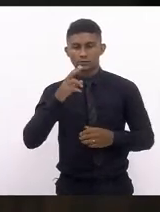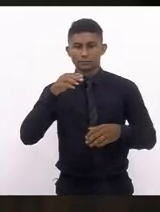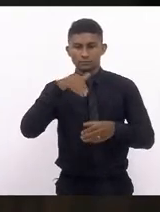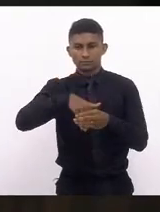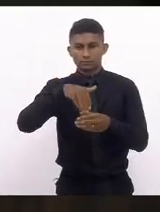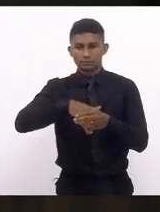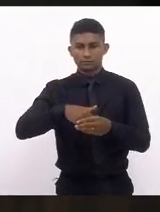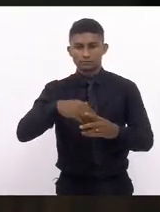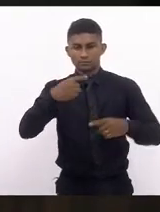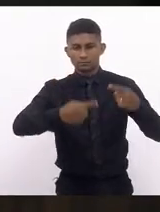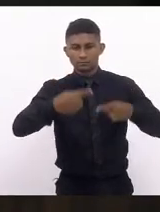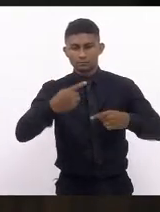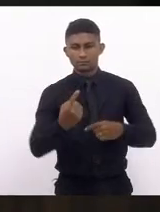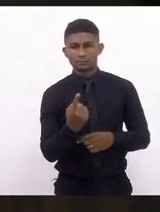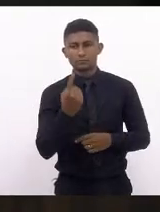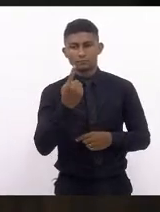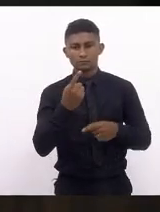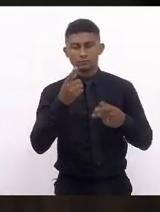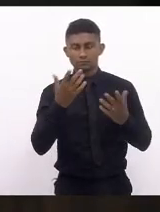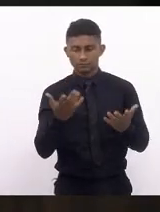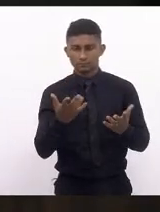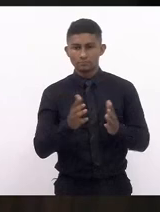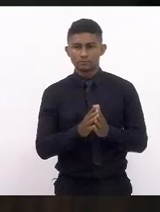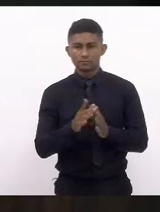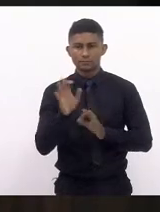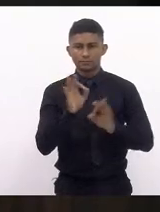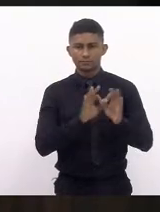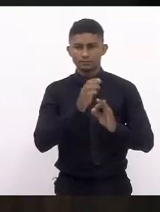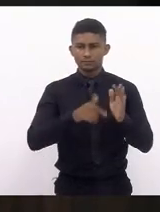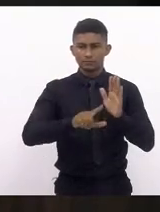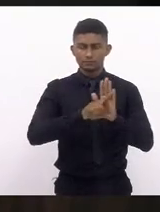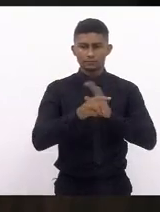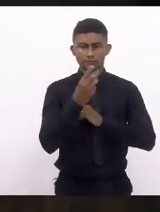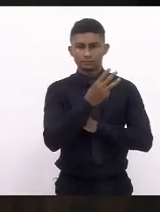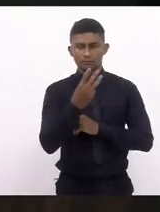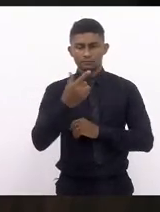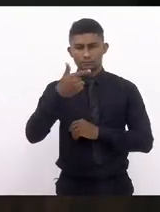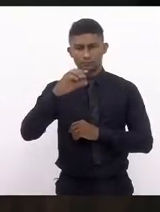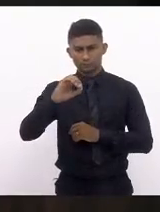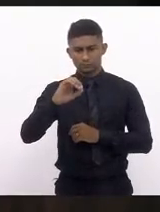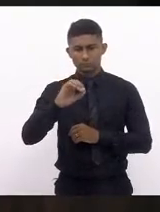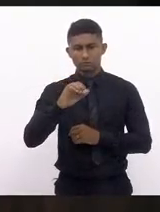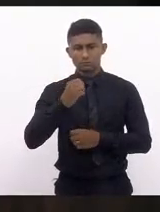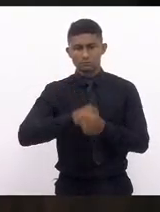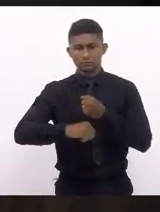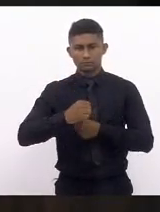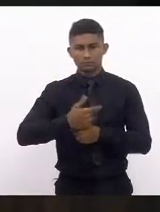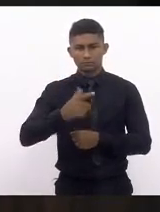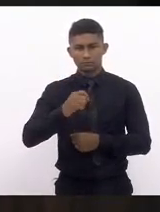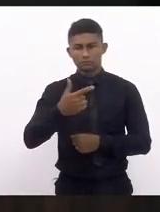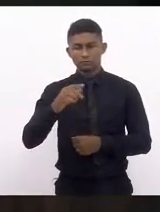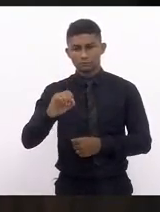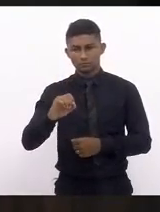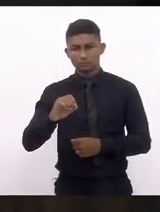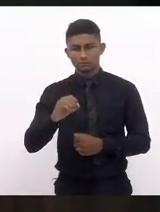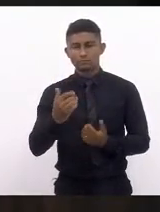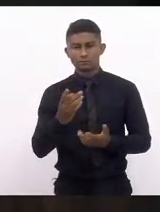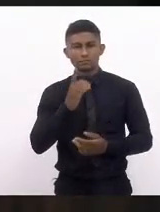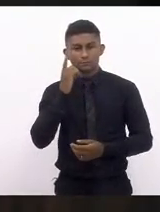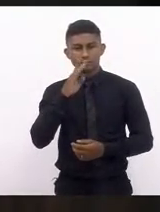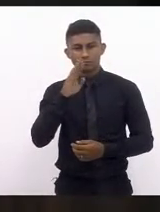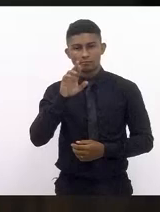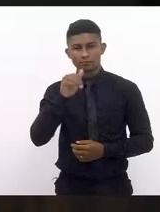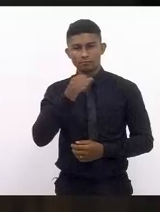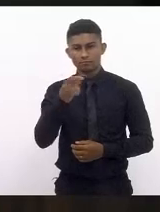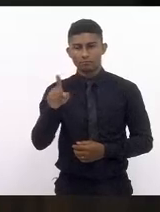votação em discussão única redação do vencido assim emendado projeto de lei 3320 a de 20 de autoria do deputado brazão que autoriza o estado do Rio de